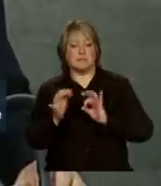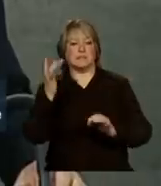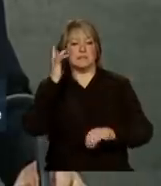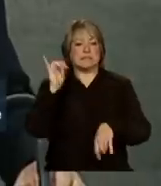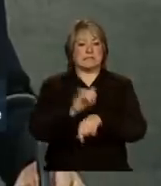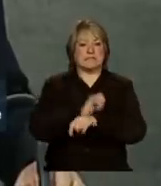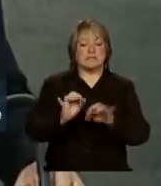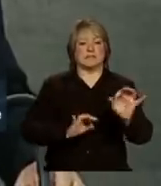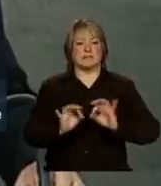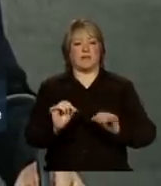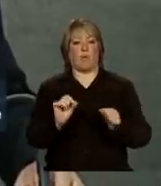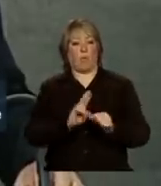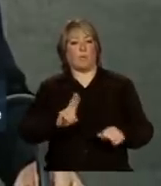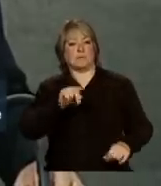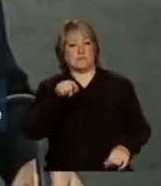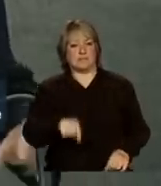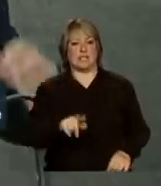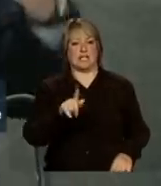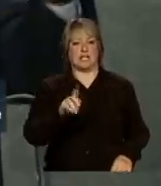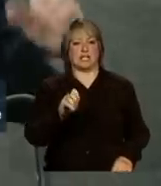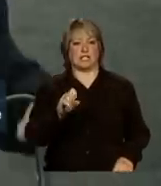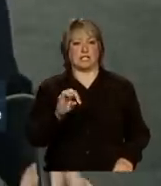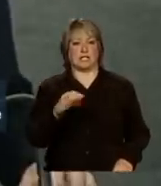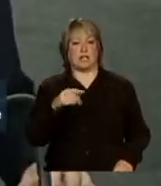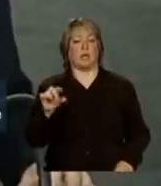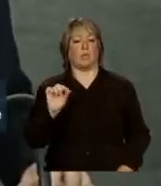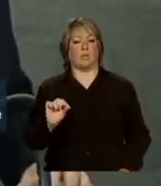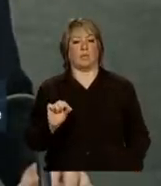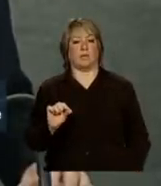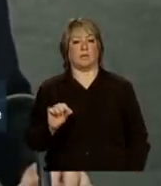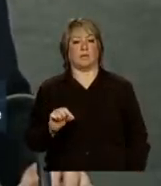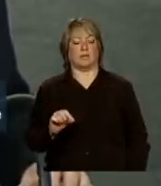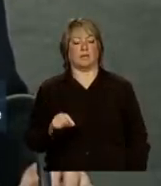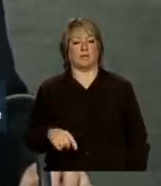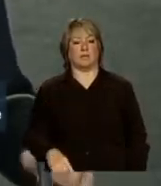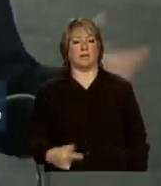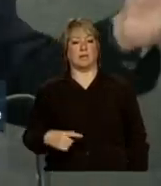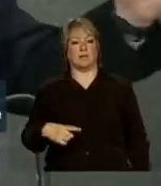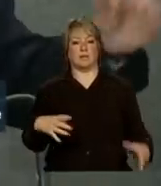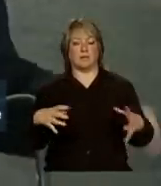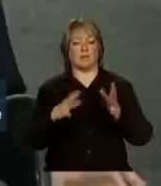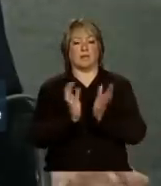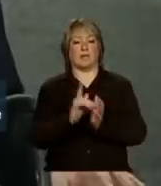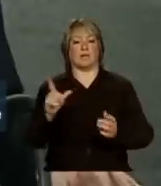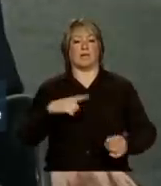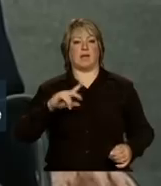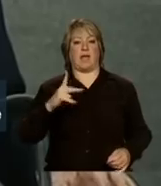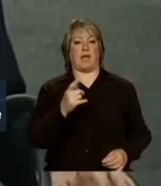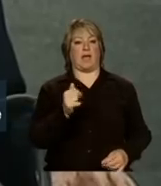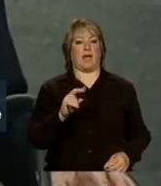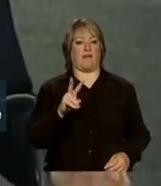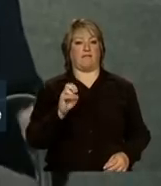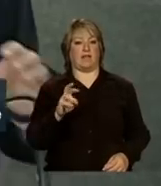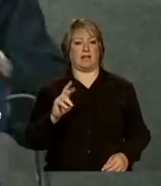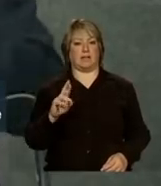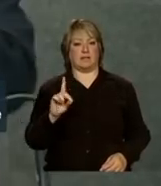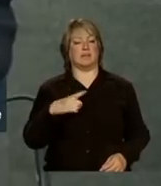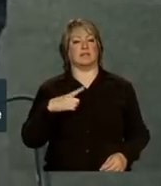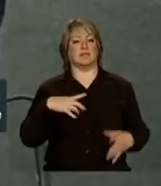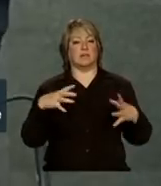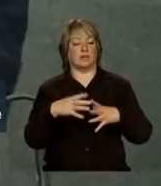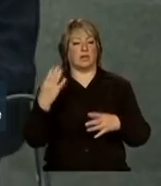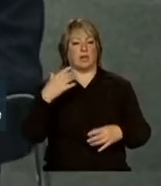gestão né desenvolvido por kler e Norton de Harvard em 90 né É uma